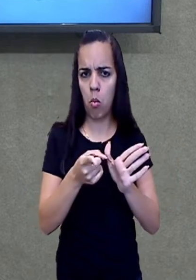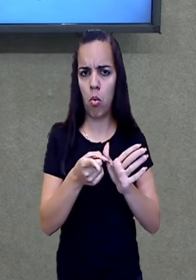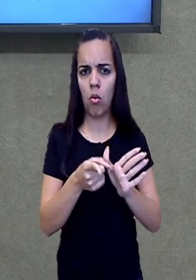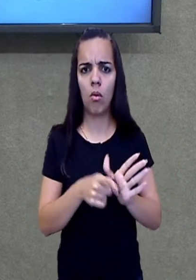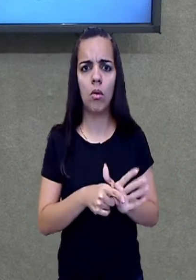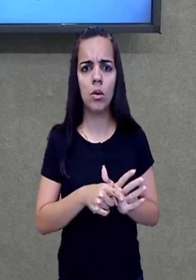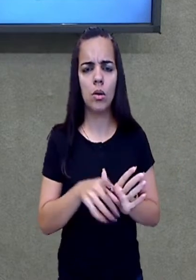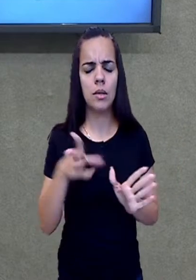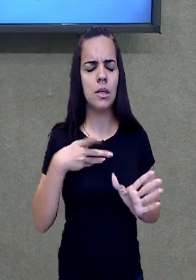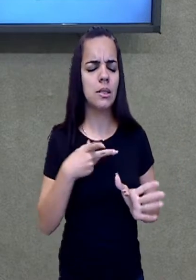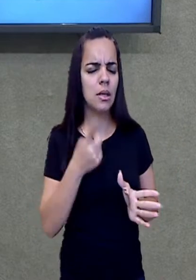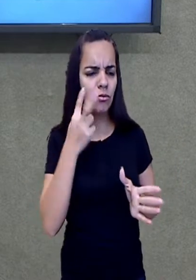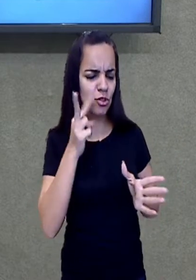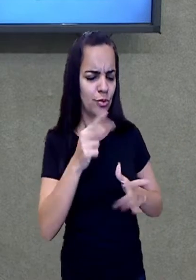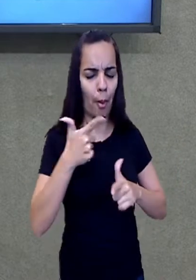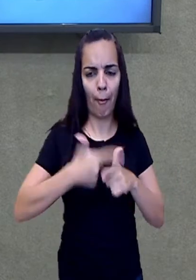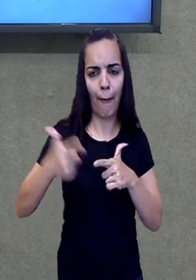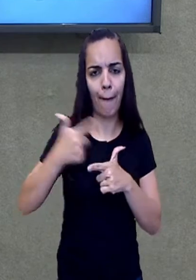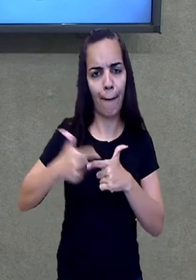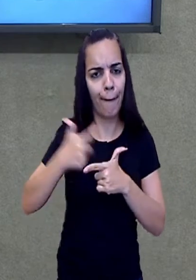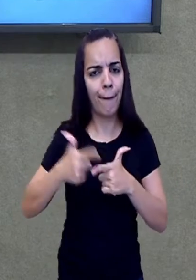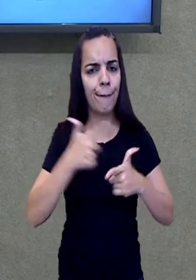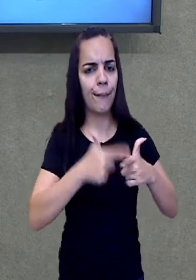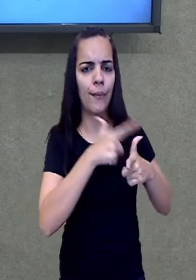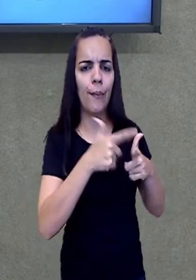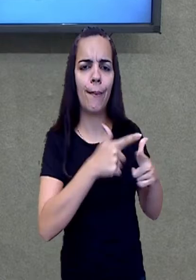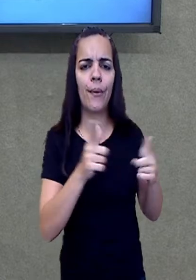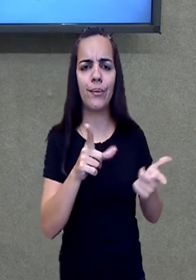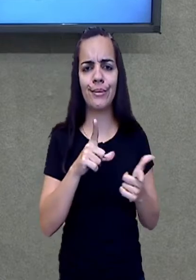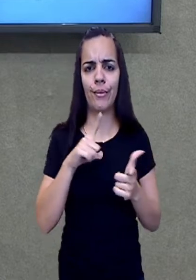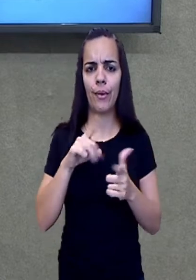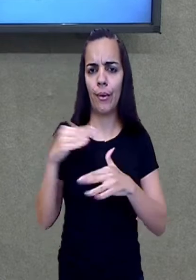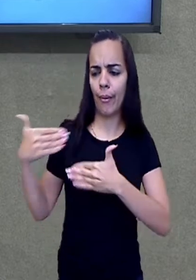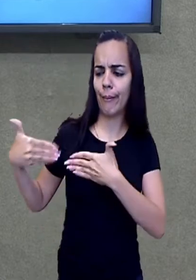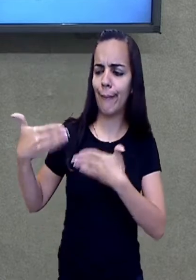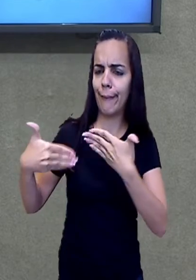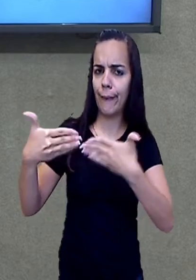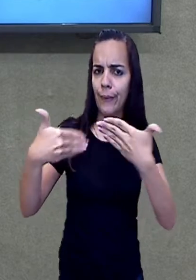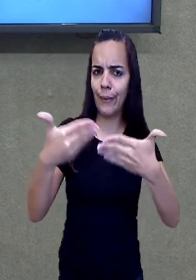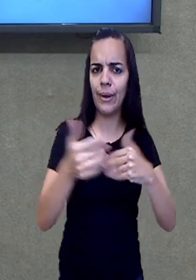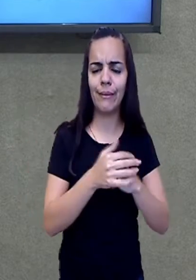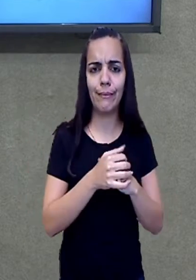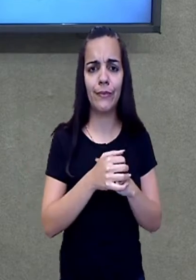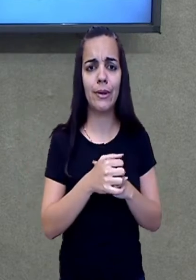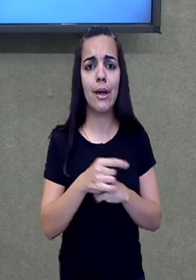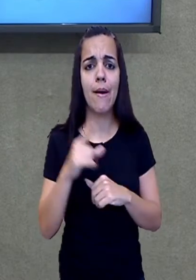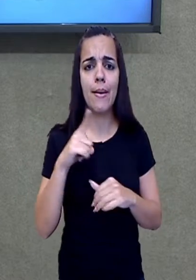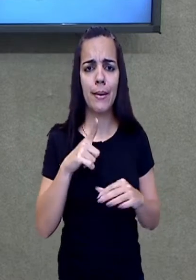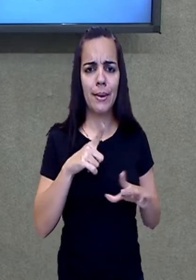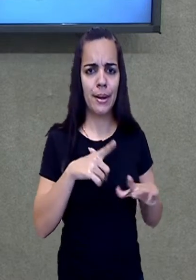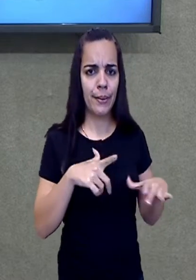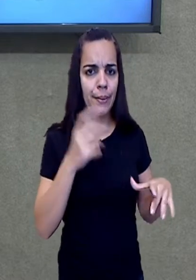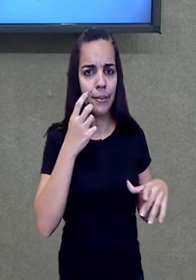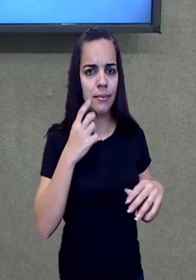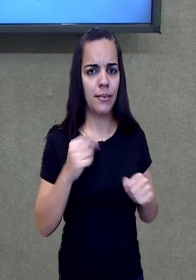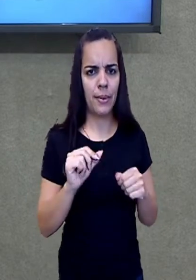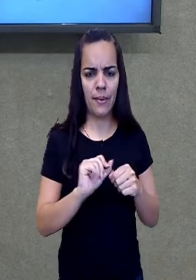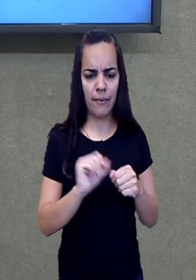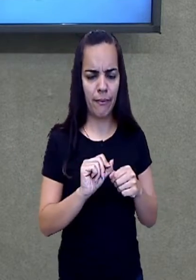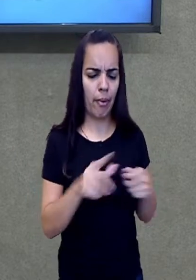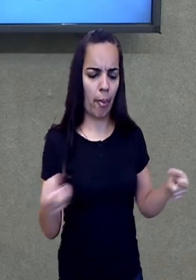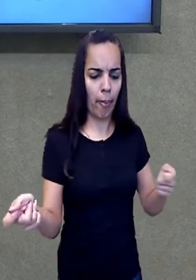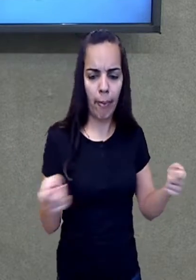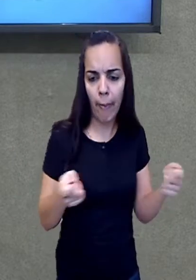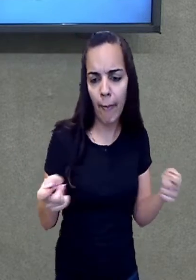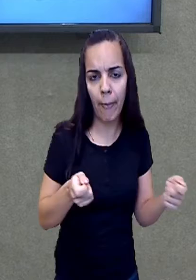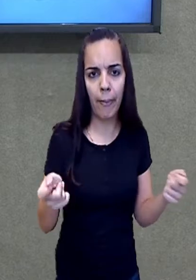já vinha dando muito problema, que além de ser rústico, a retirada era feita com peneira,